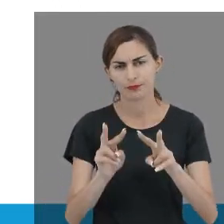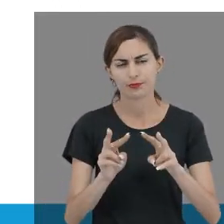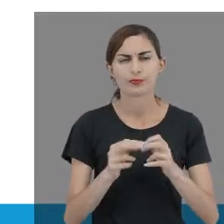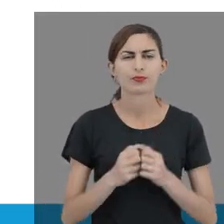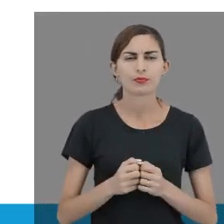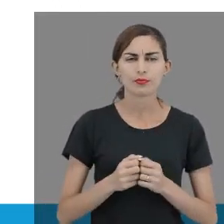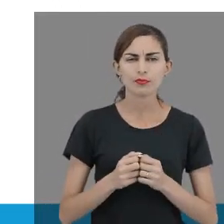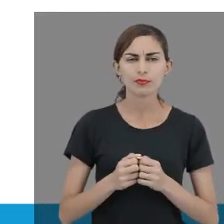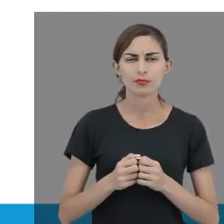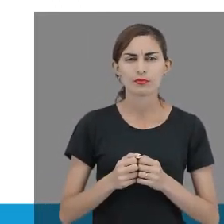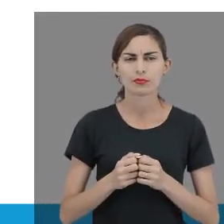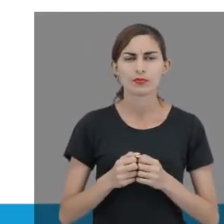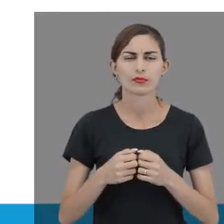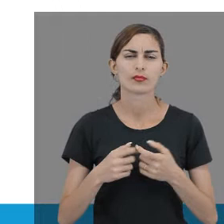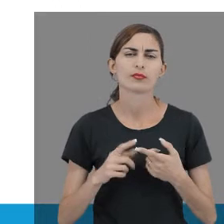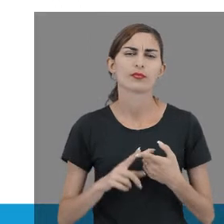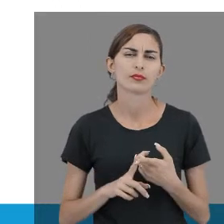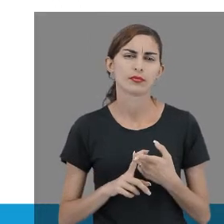Que